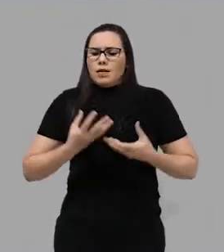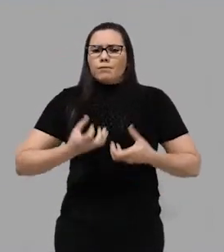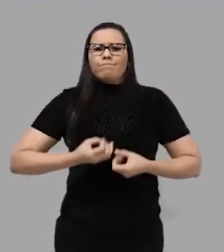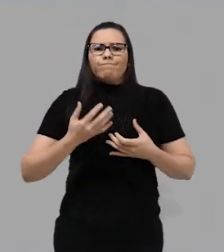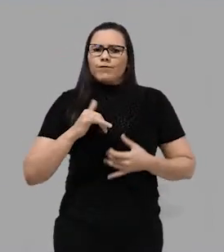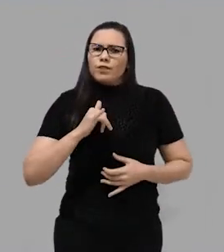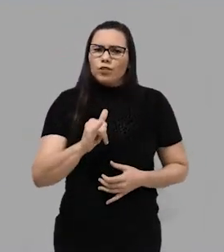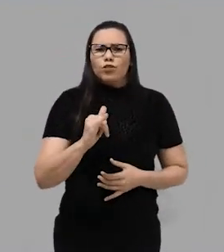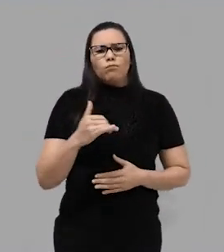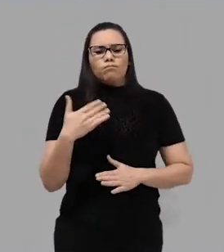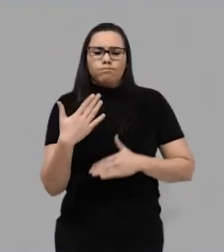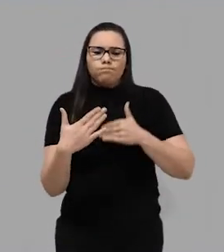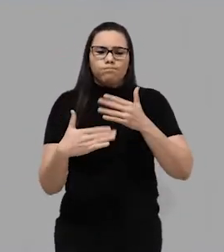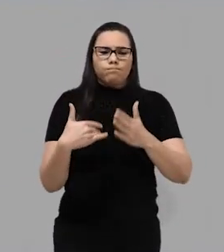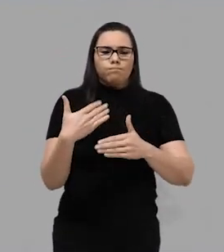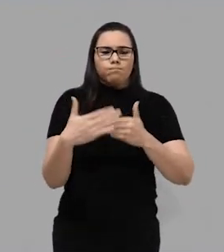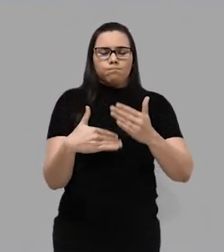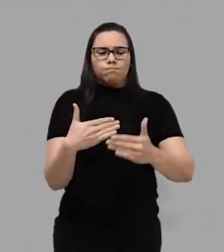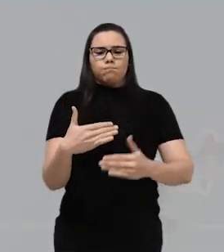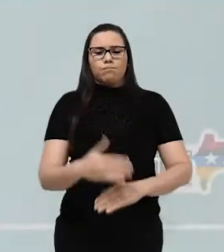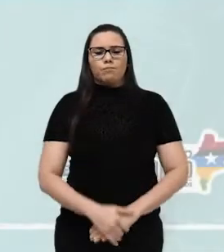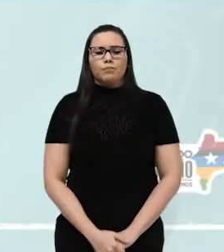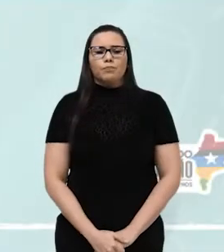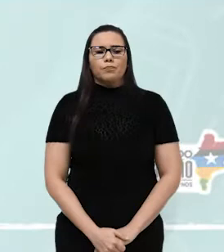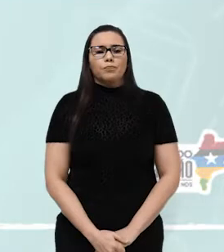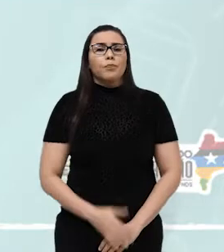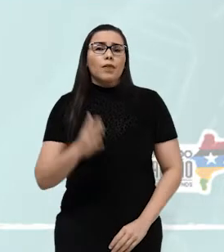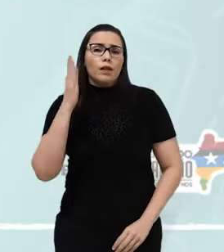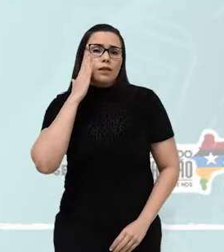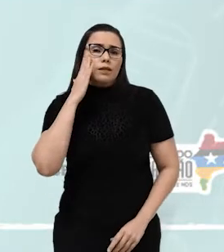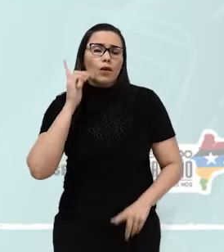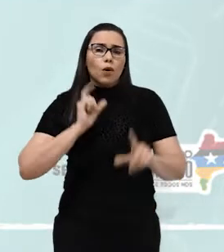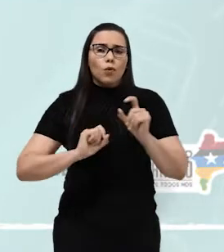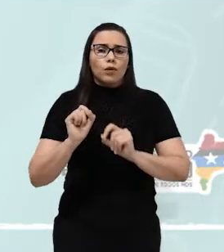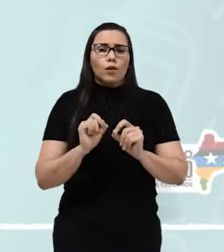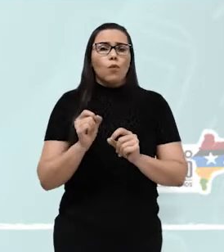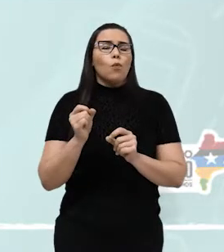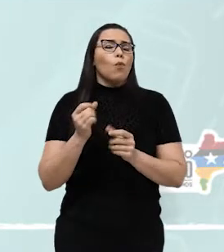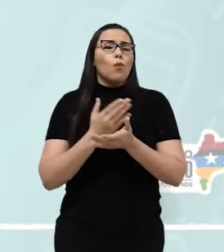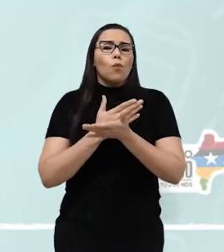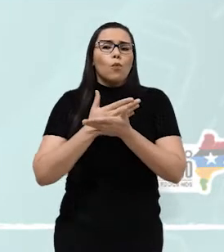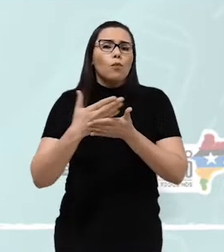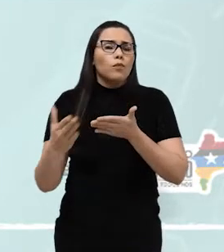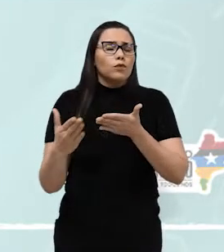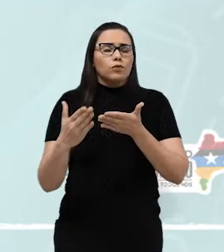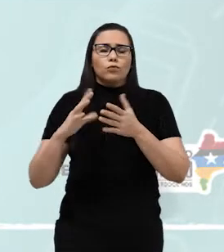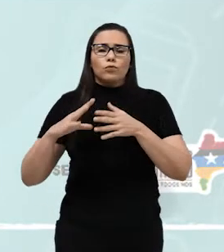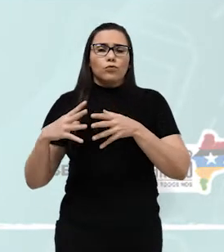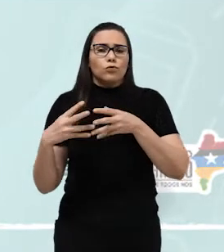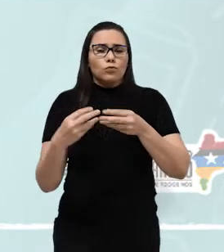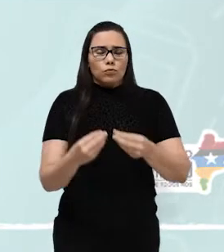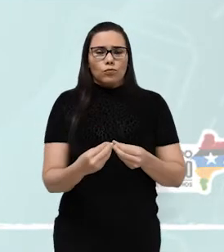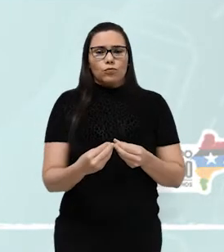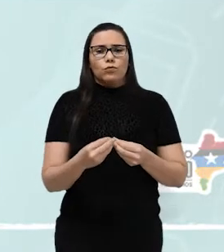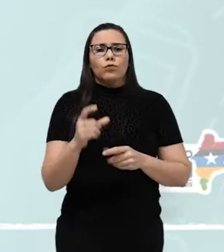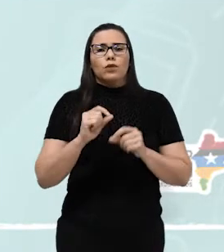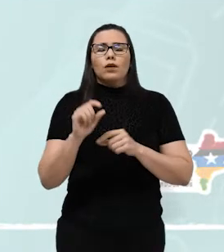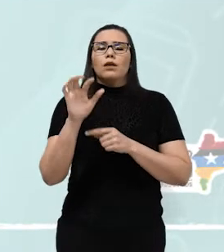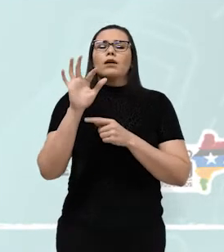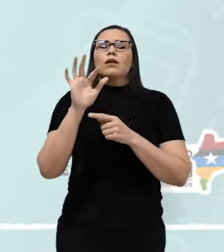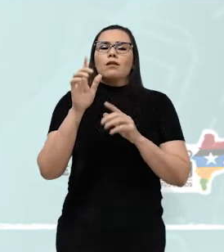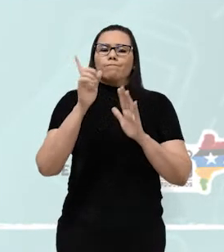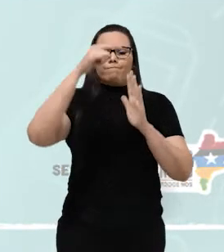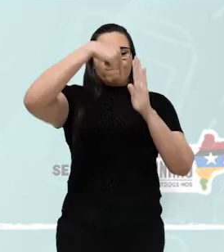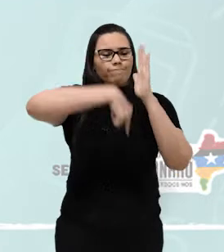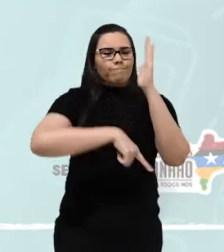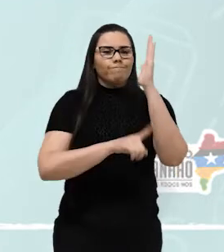faz também a respiração. Então conclui-se que a porta de entrada para a energia nos sistemas vivos é a fotossíntese, ou